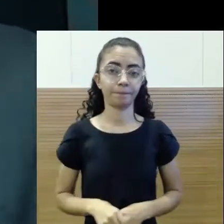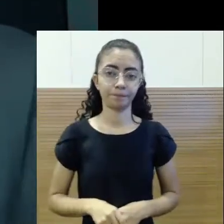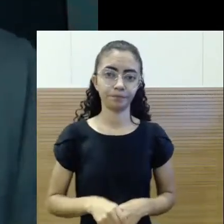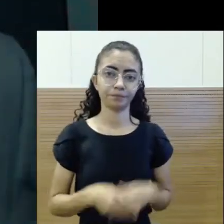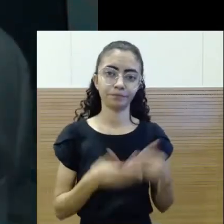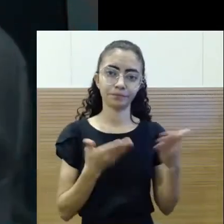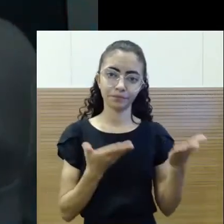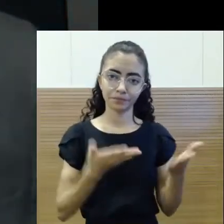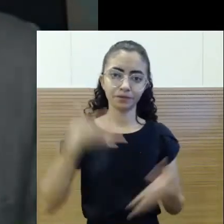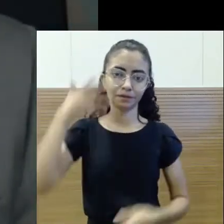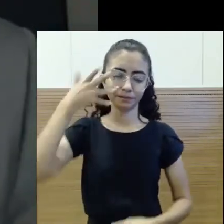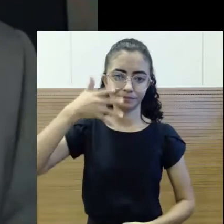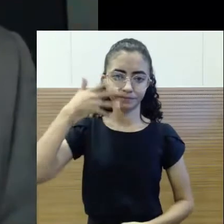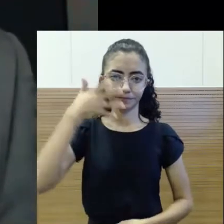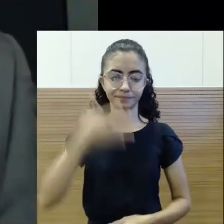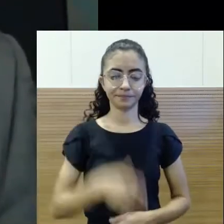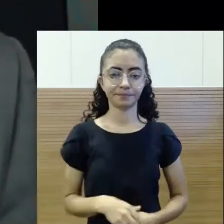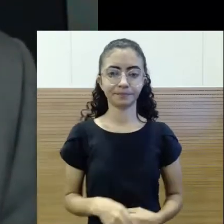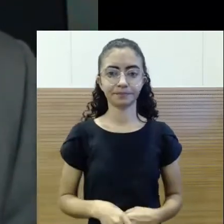Jeffrey.